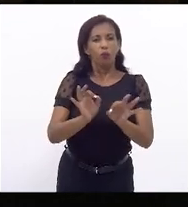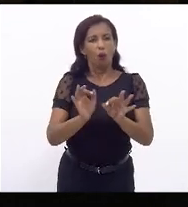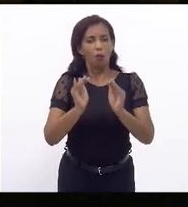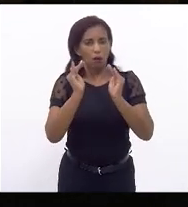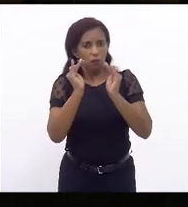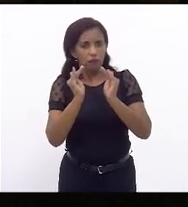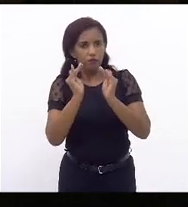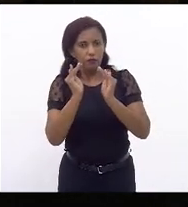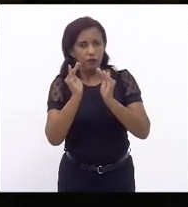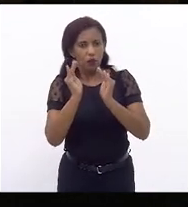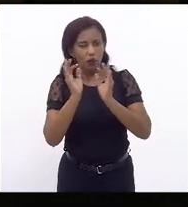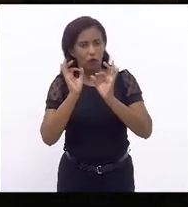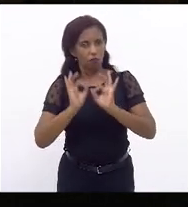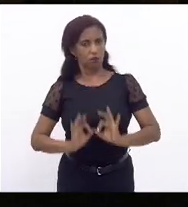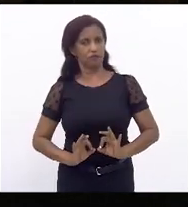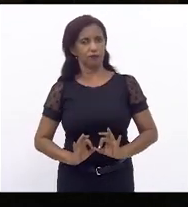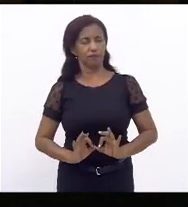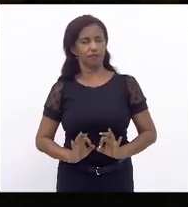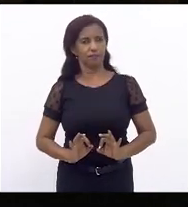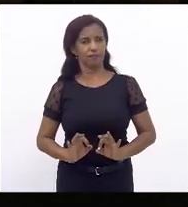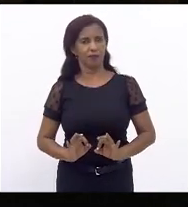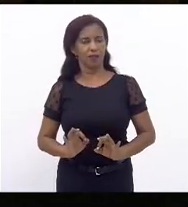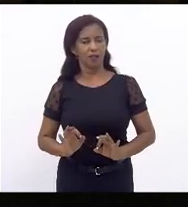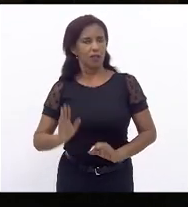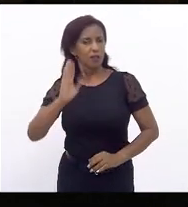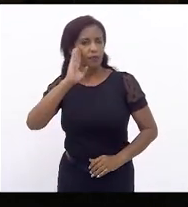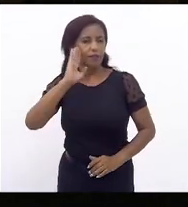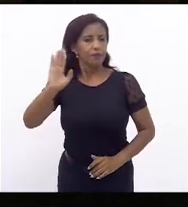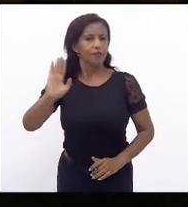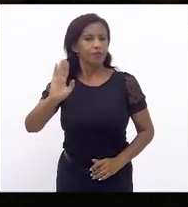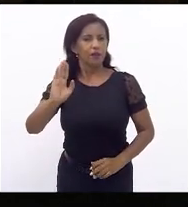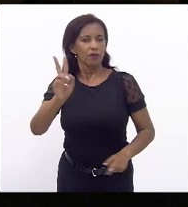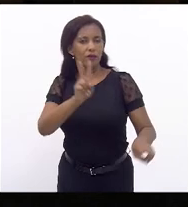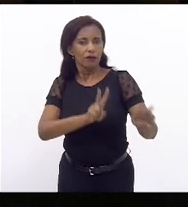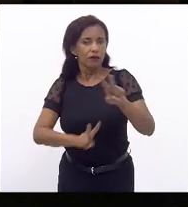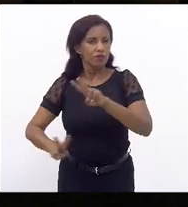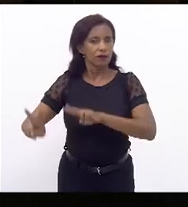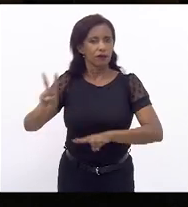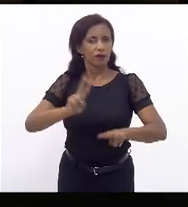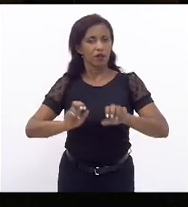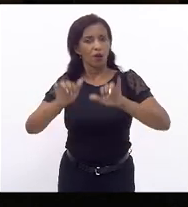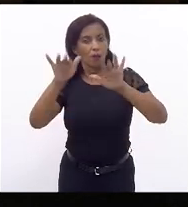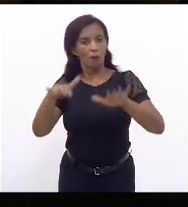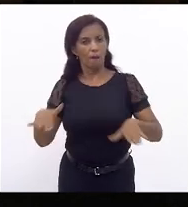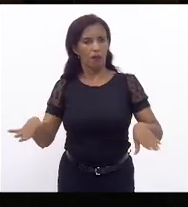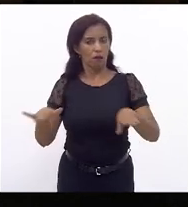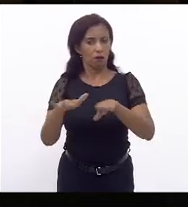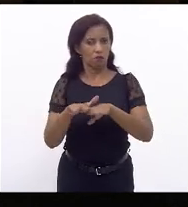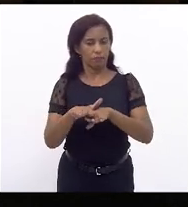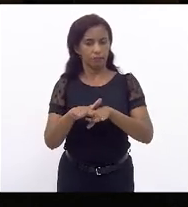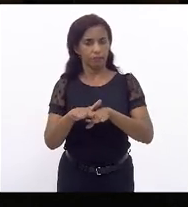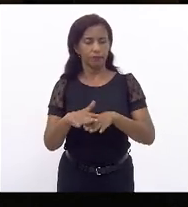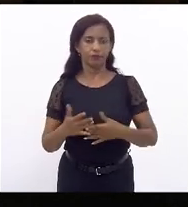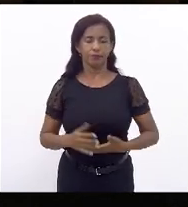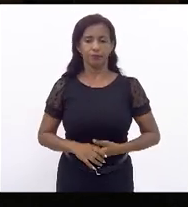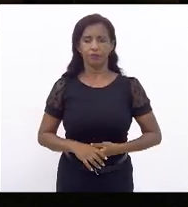honesta e fundamentalmente visando o bem comum. Pois